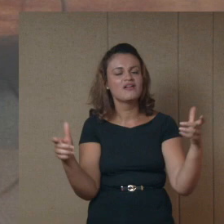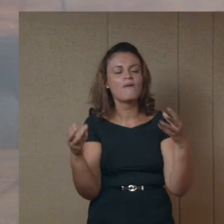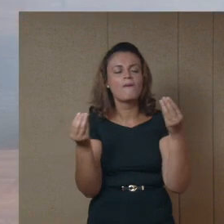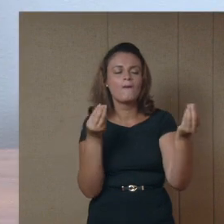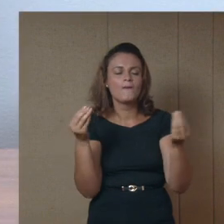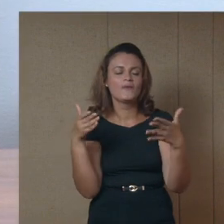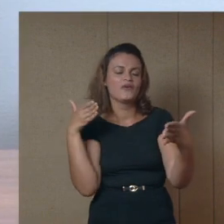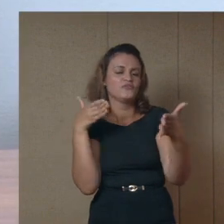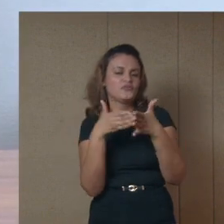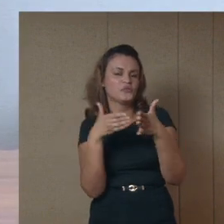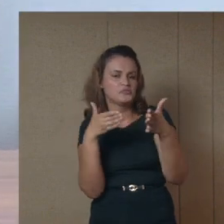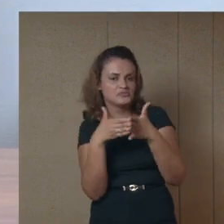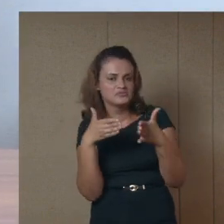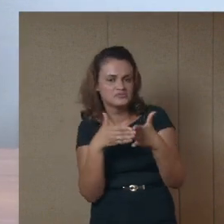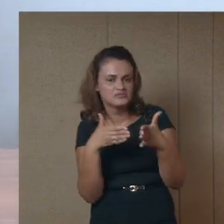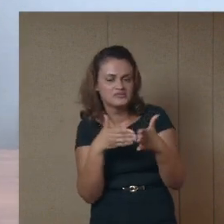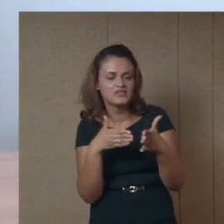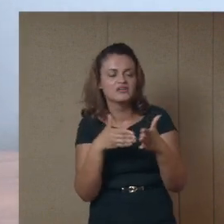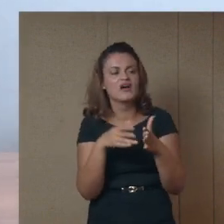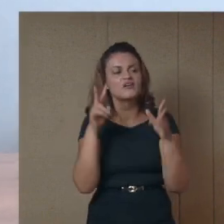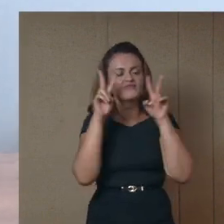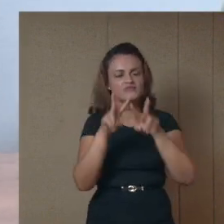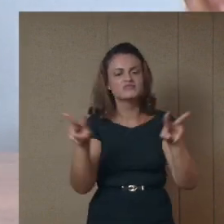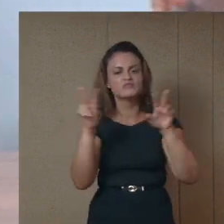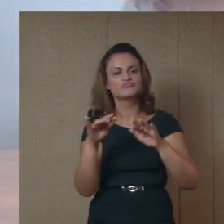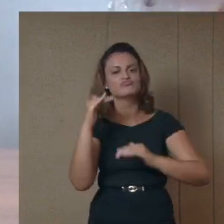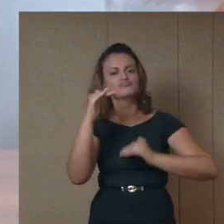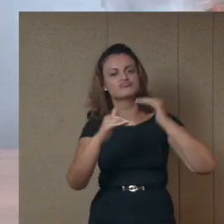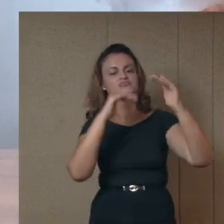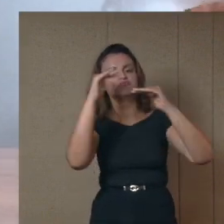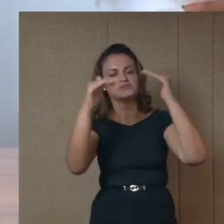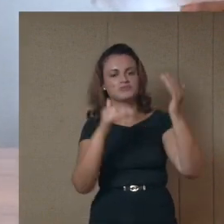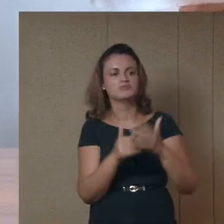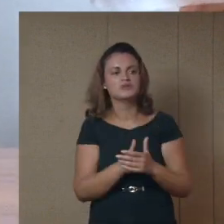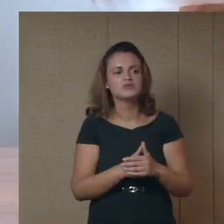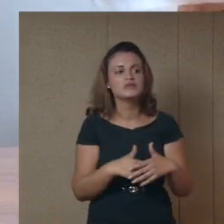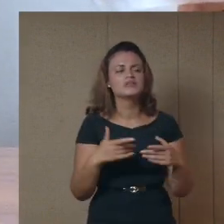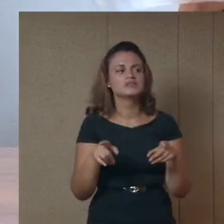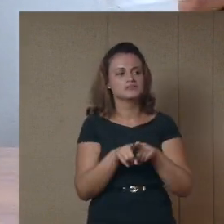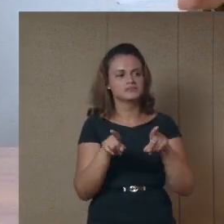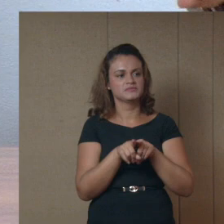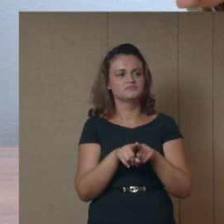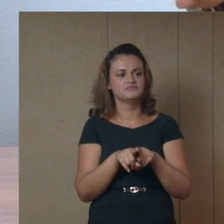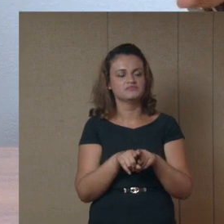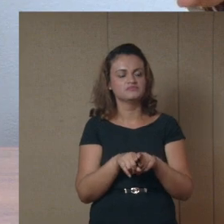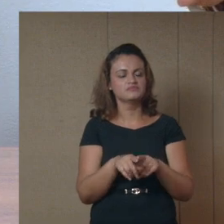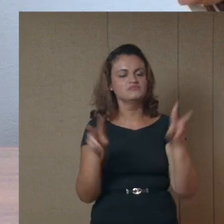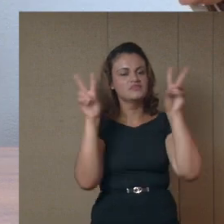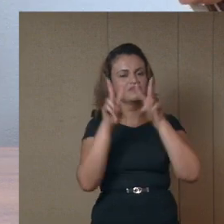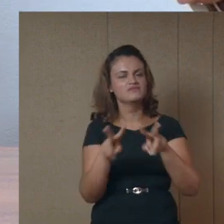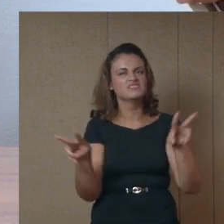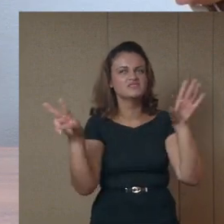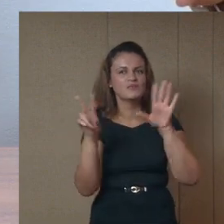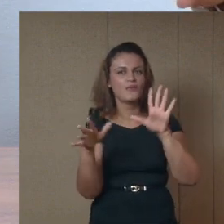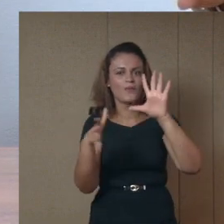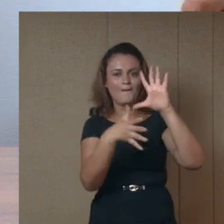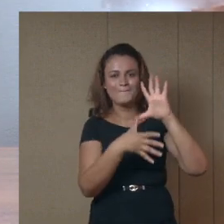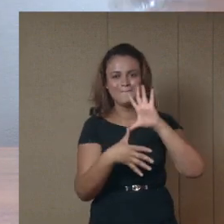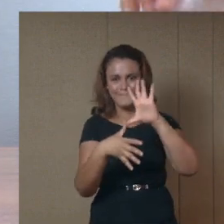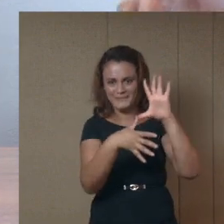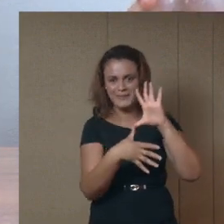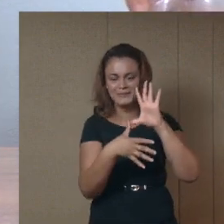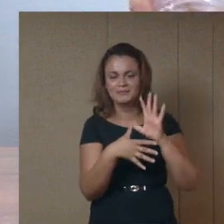fronteira no sentido da visão do desenvolvimento e também uma visão muito gráfica nos